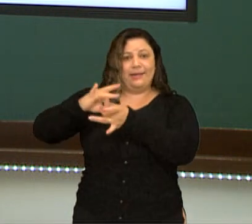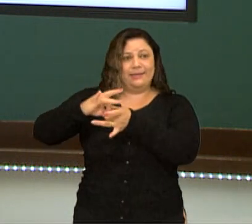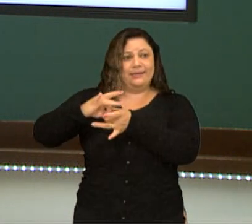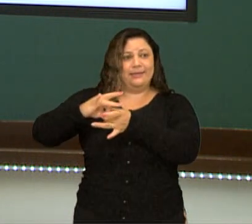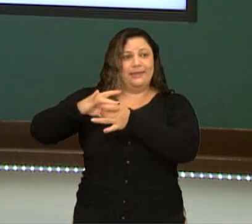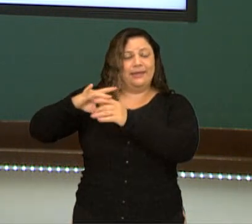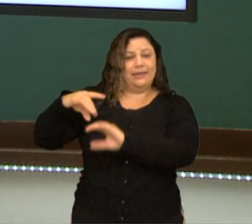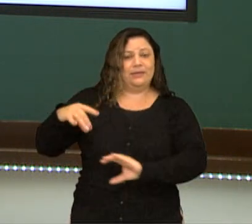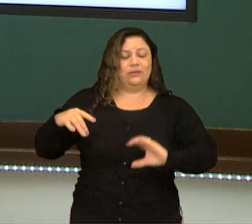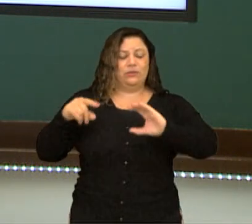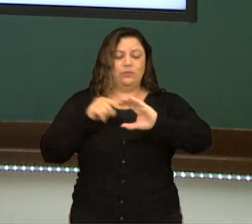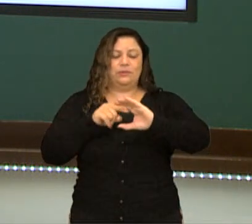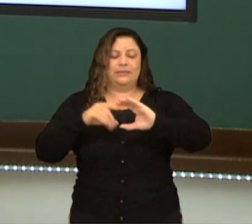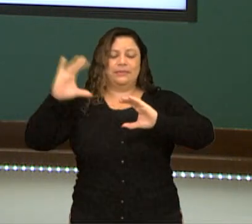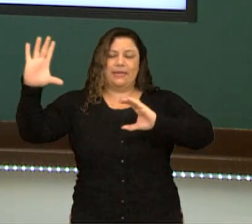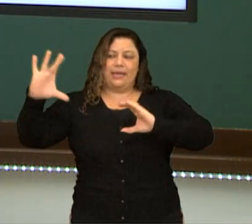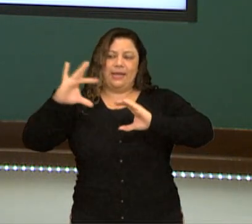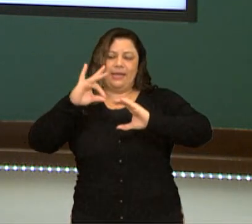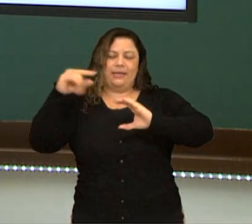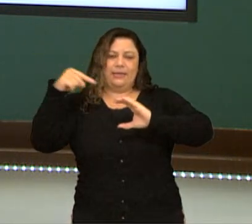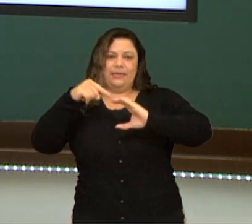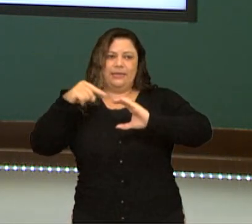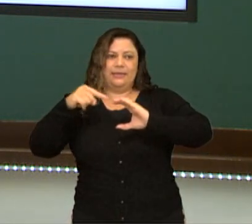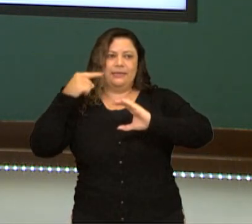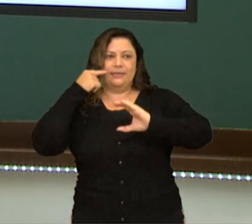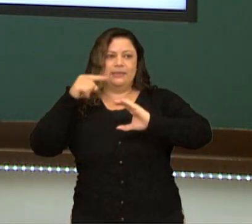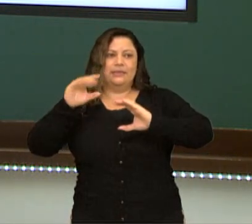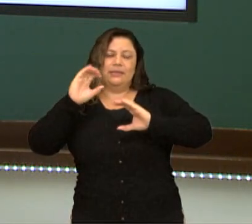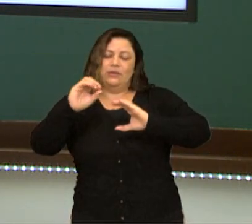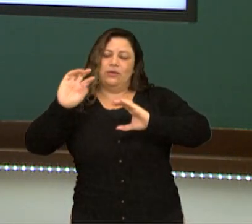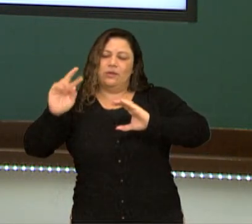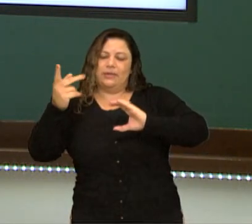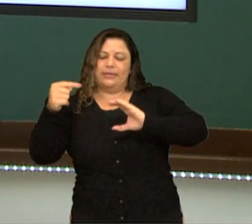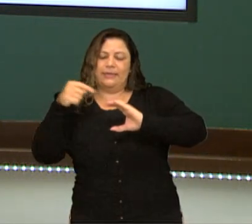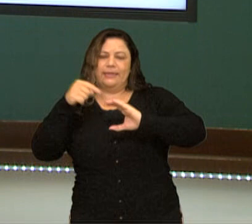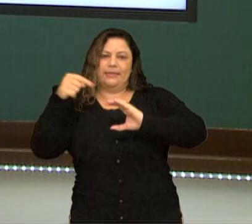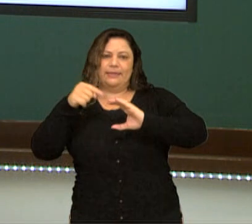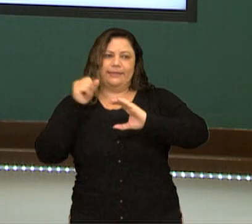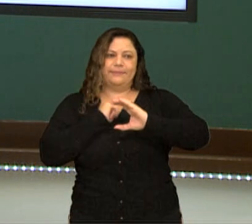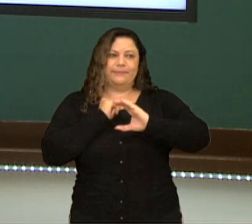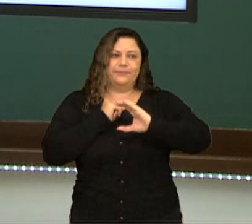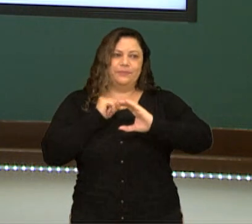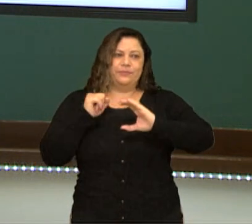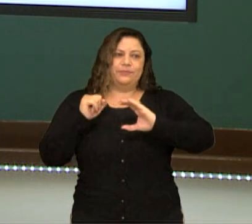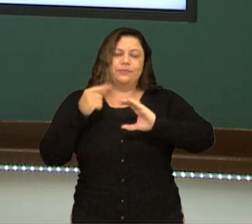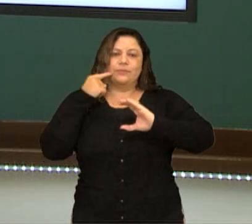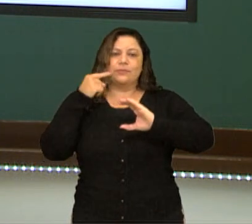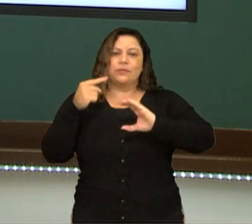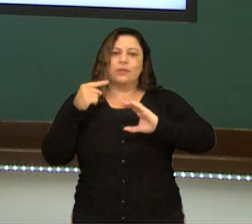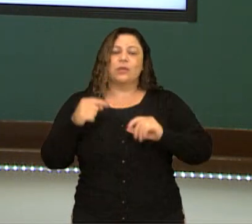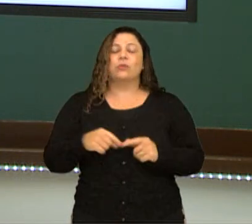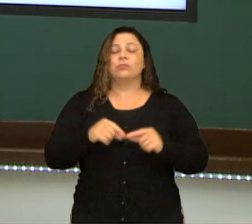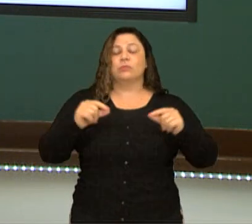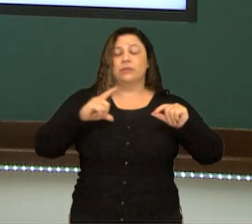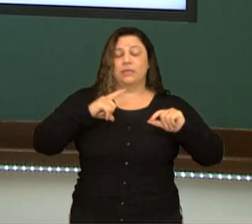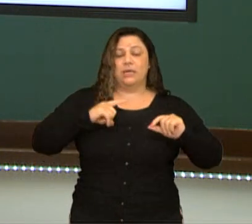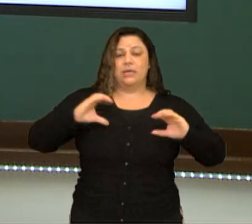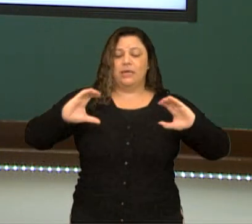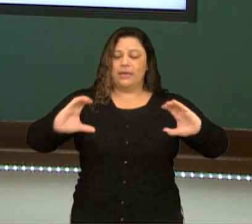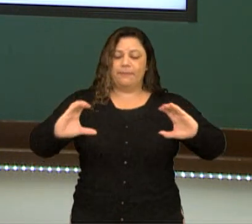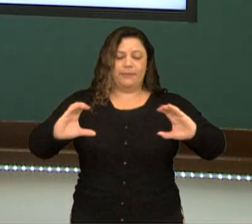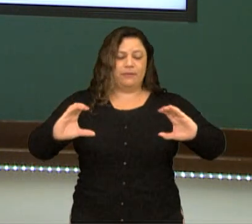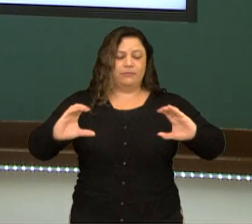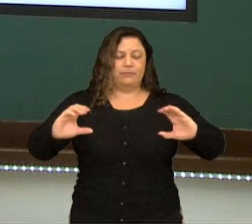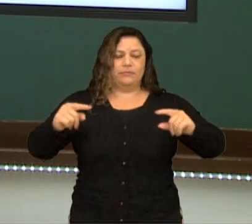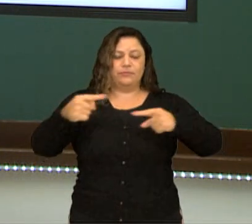um carbono insaturado com ligação dupla. Observe, então nós temos aqui um carbono insaturado